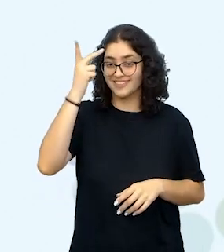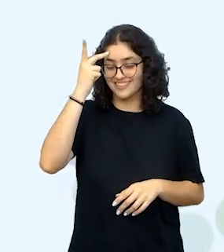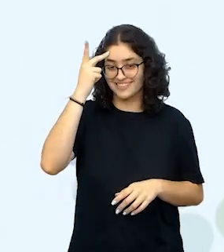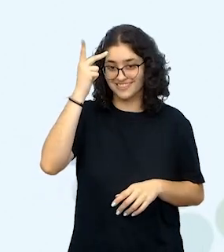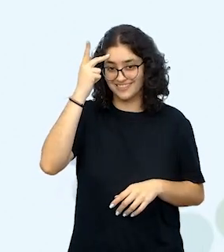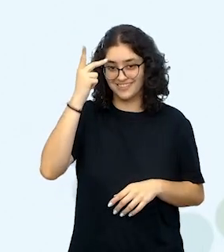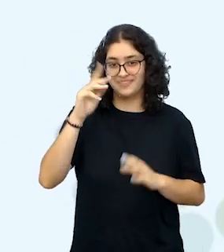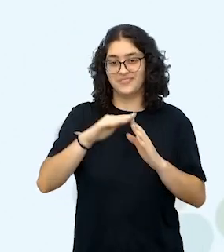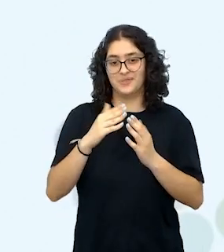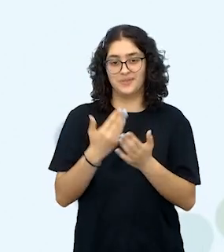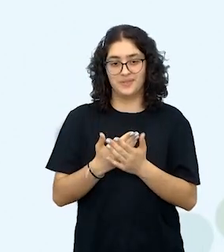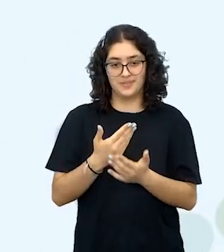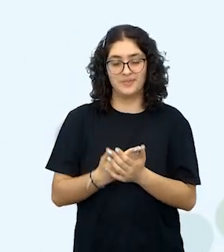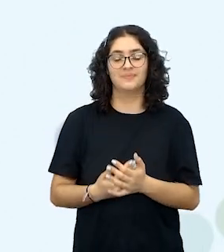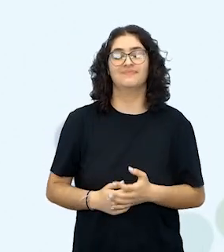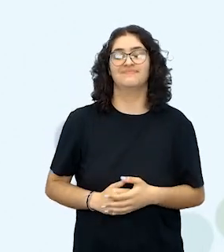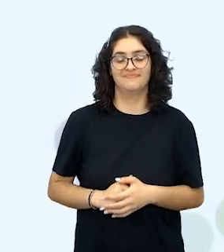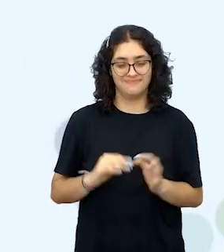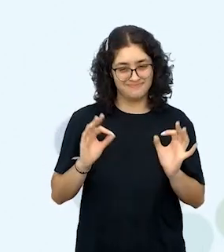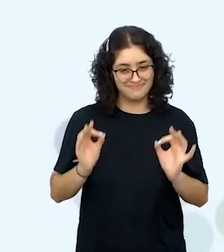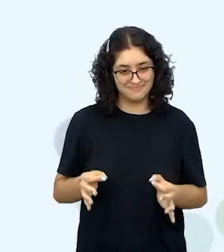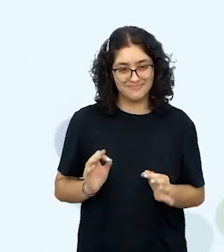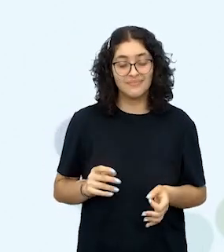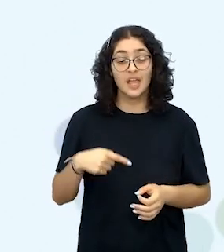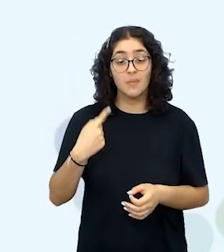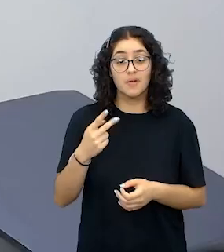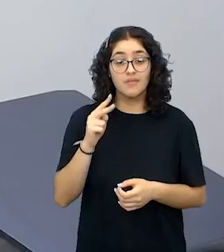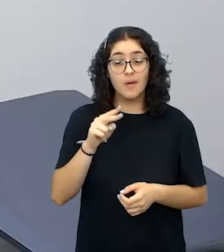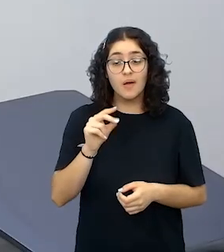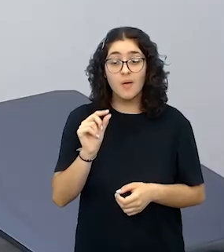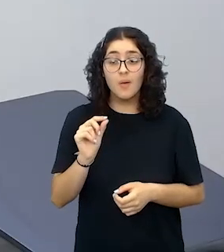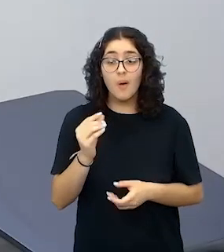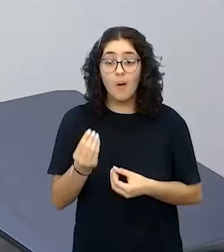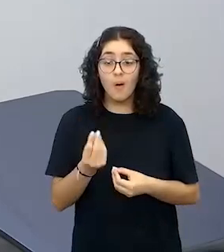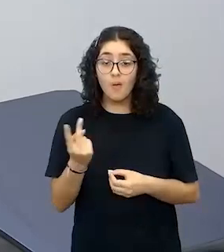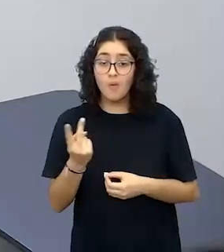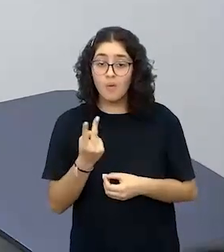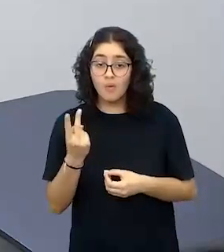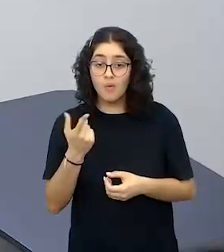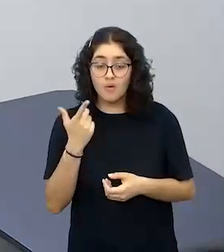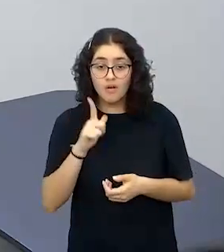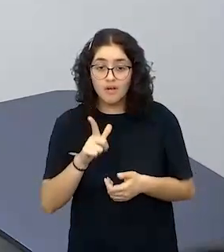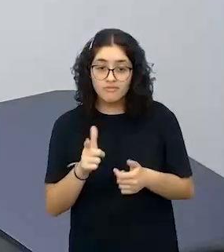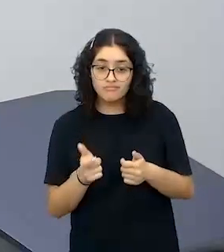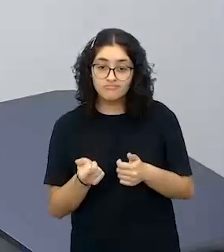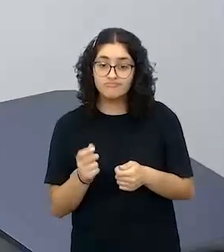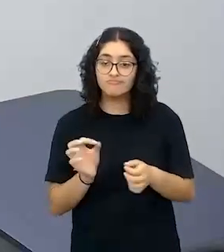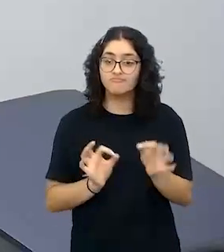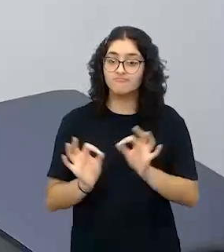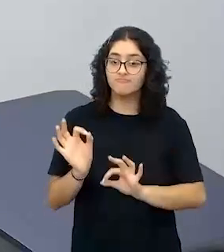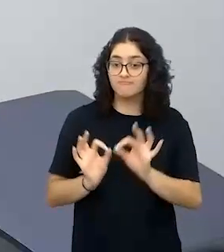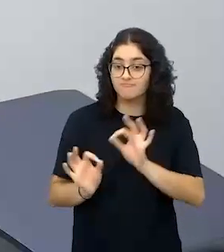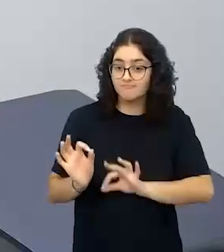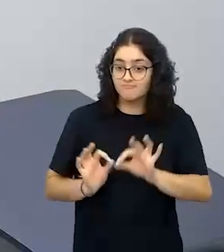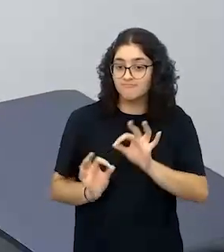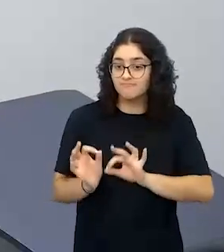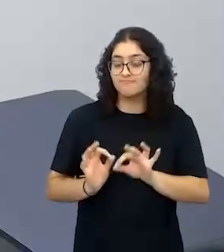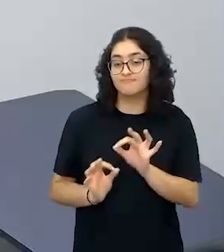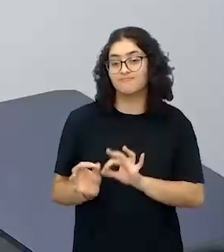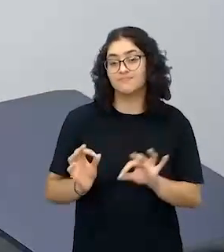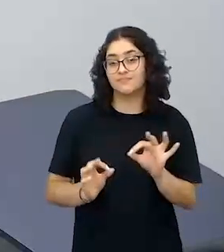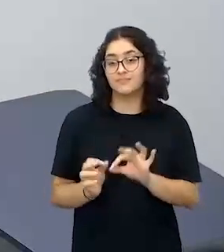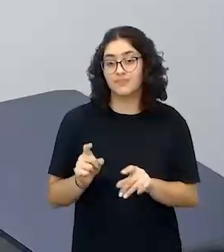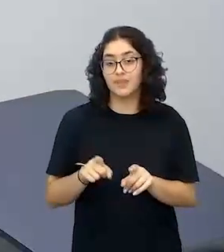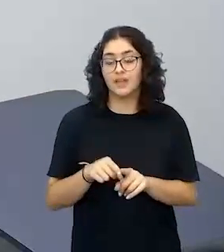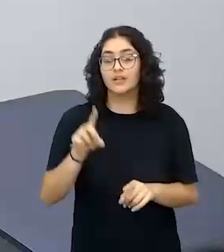é a FECESP. Exato. E aí a gente vai ver um pouco como essas 2 coisas podem se articular, tá? No trabalho, tanto